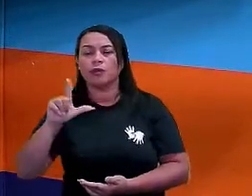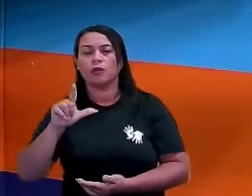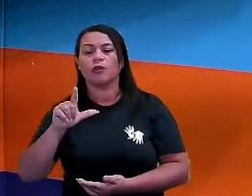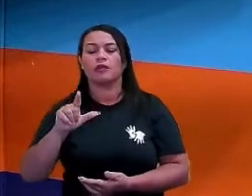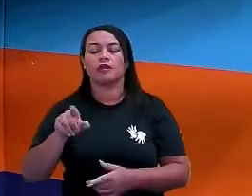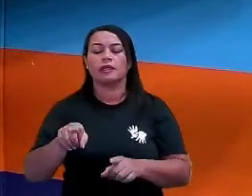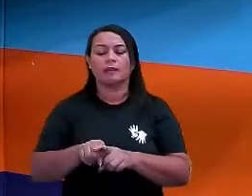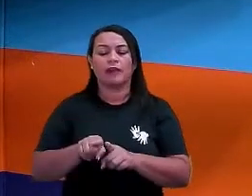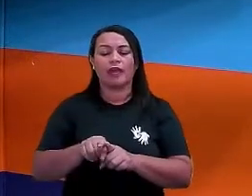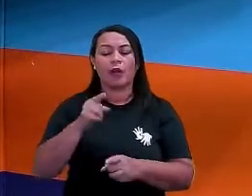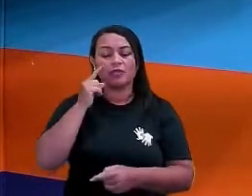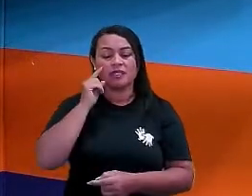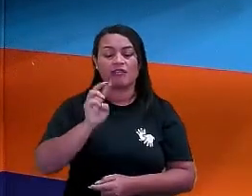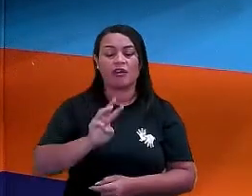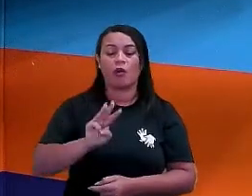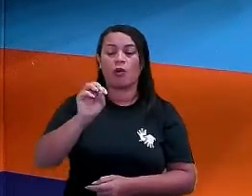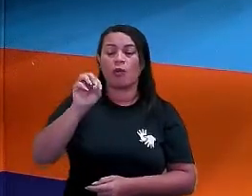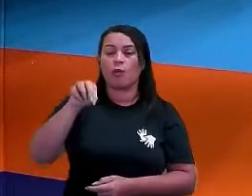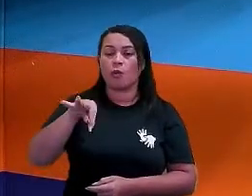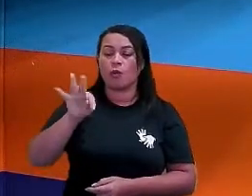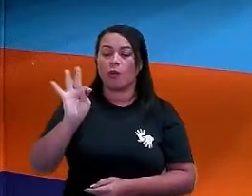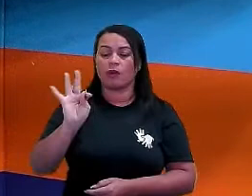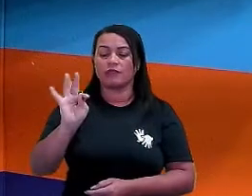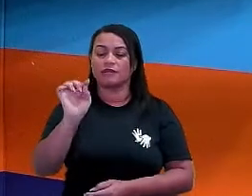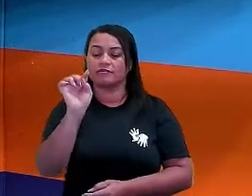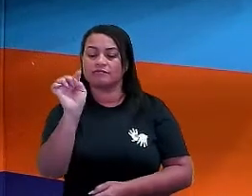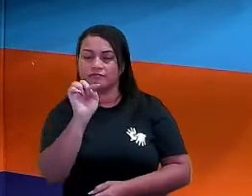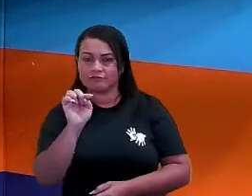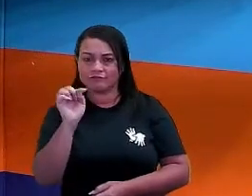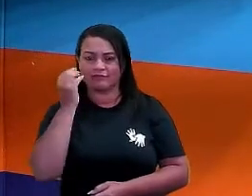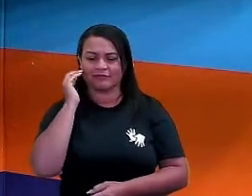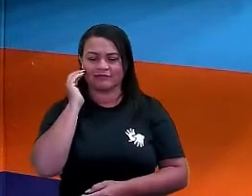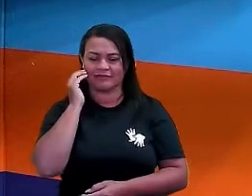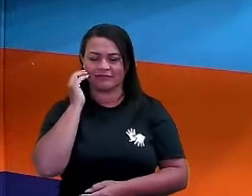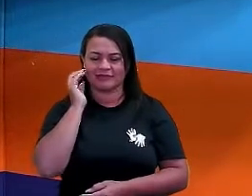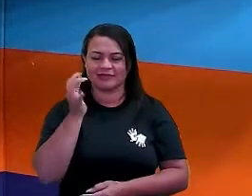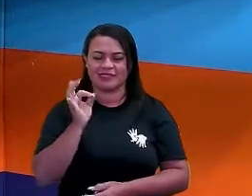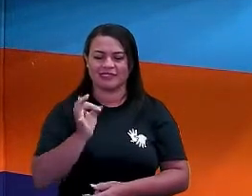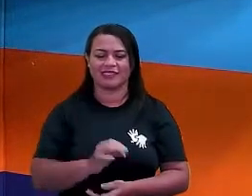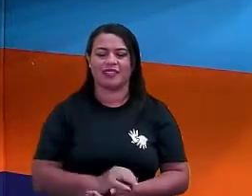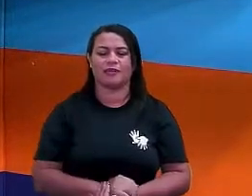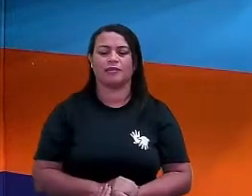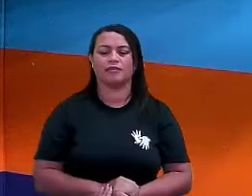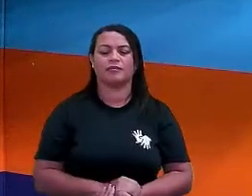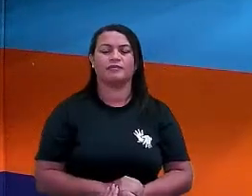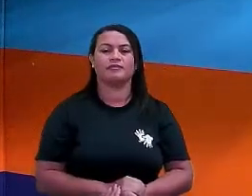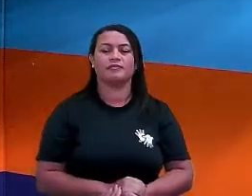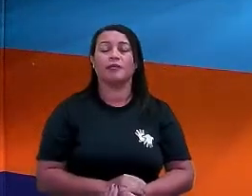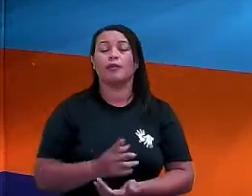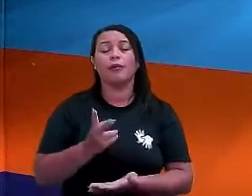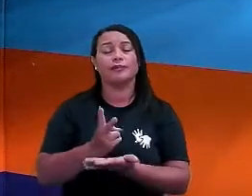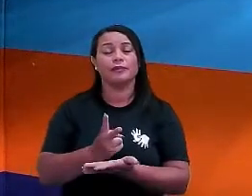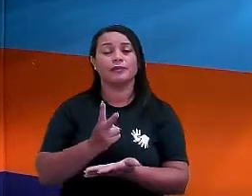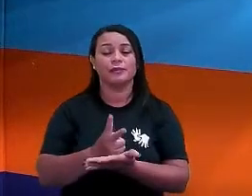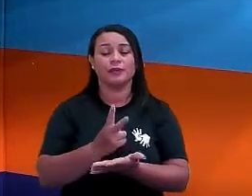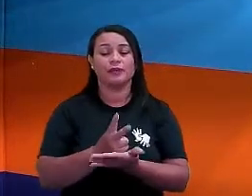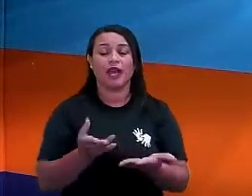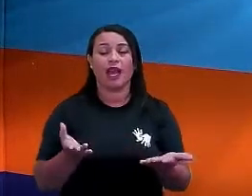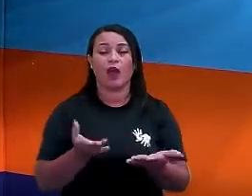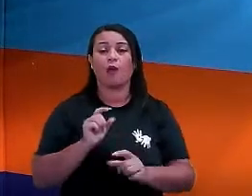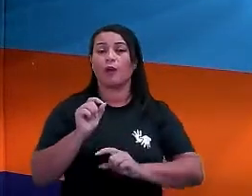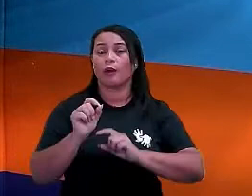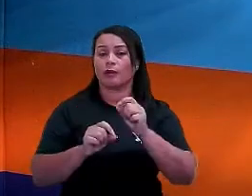que é want? Olha aí o want. No, I want. Certo? Então, dando continuidade, a